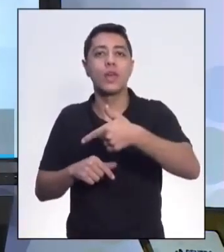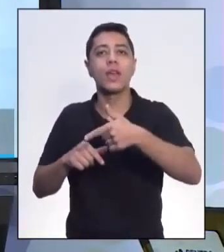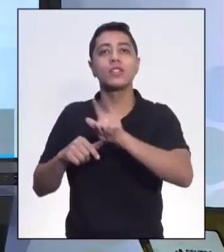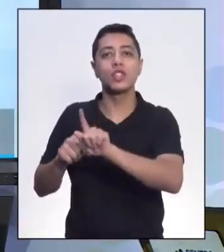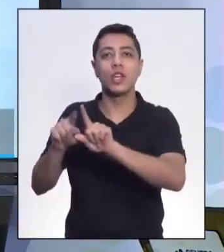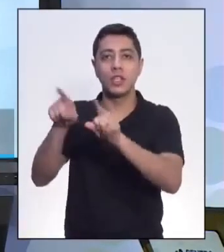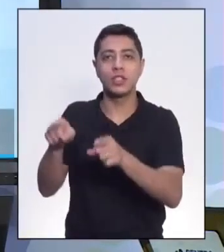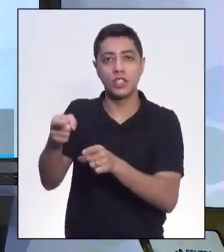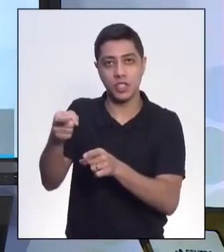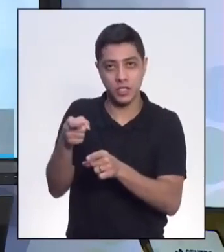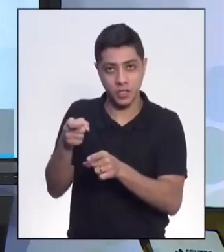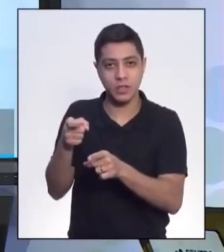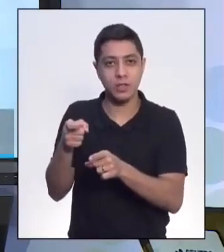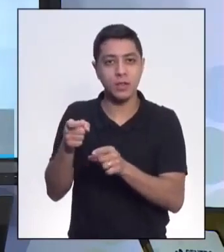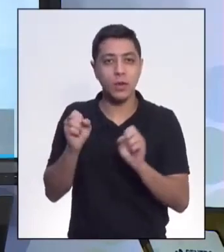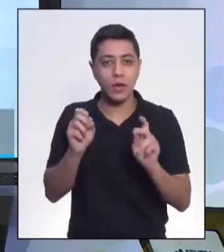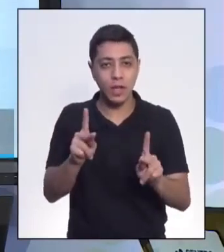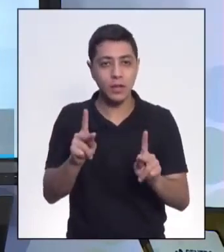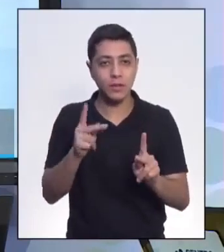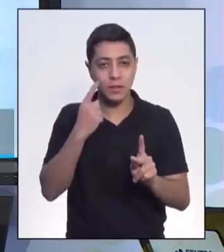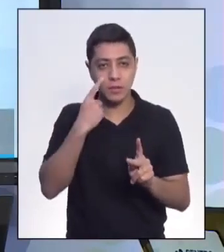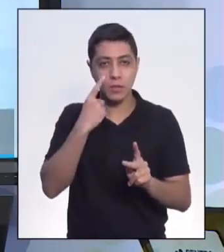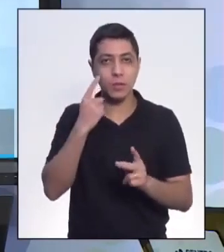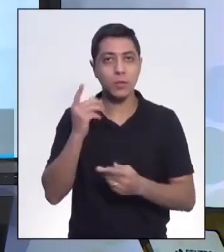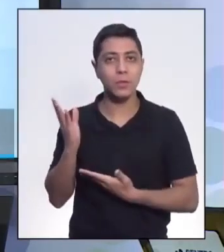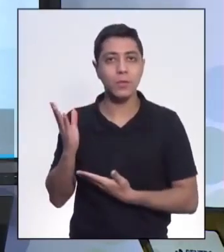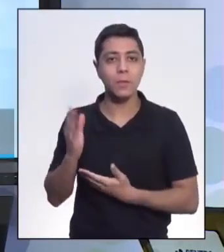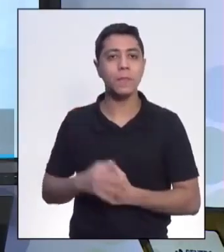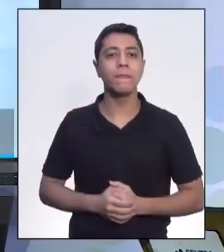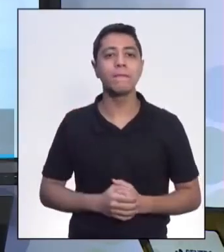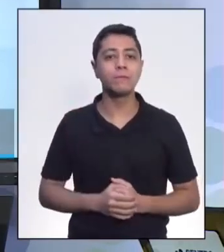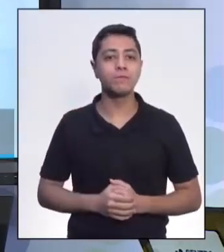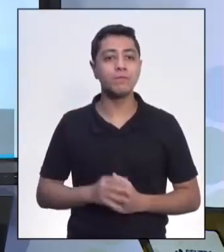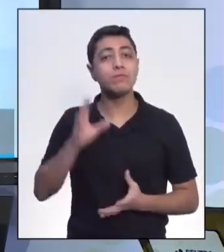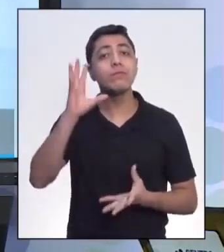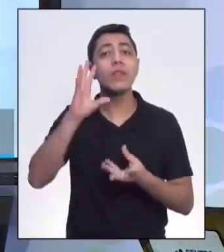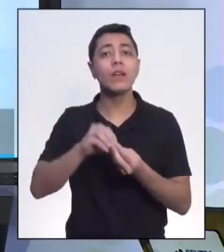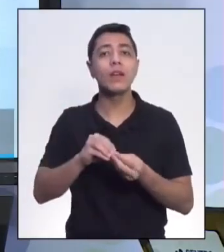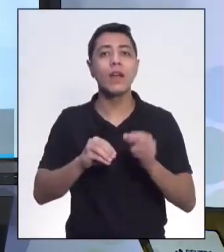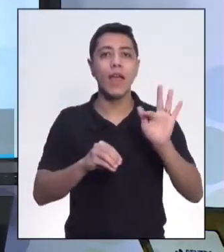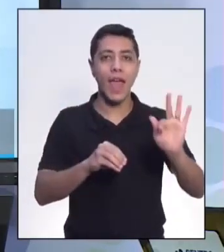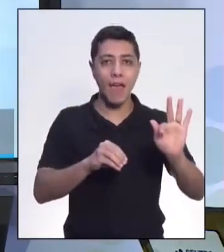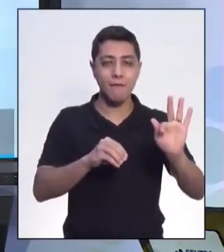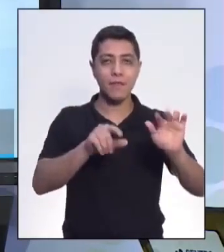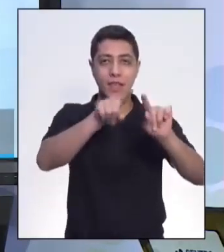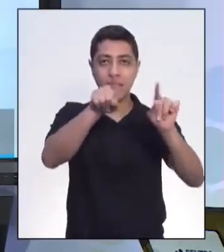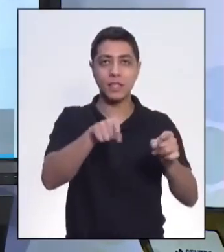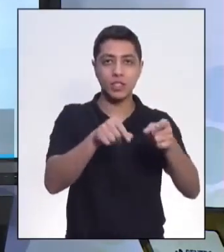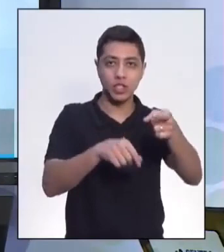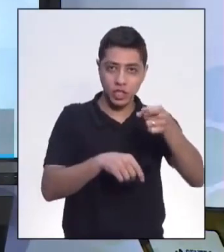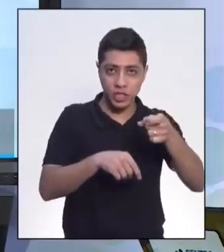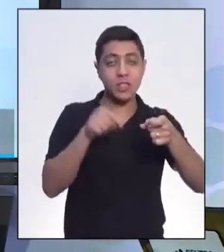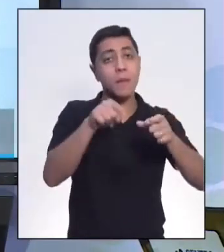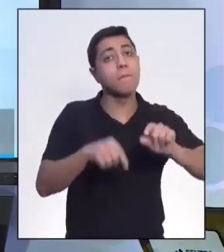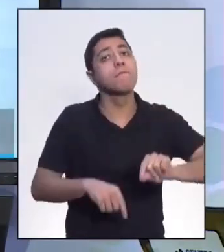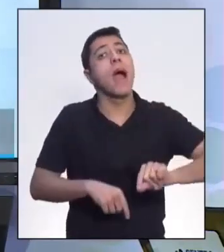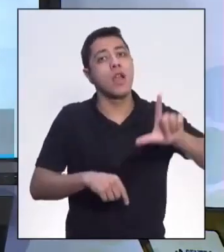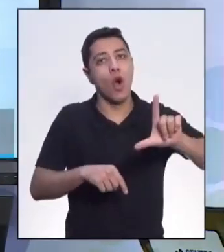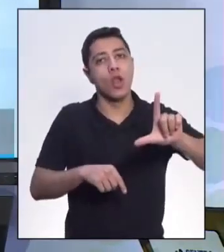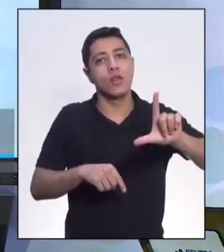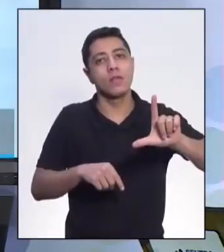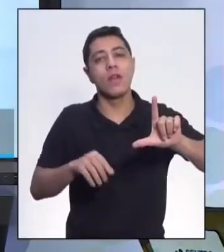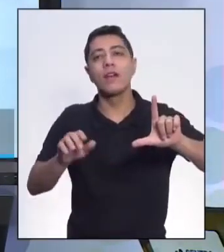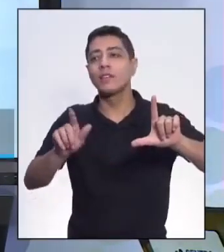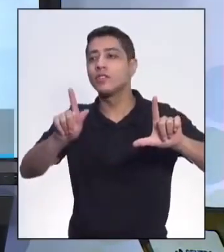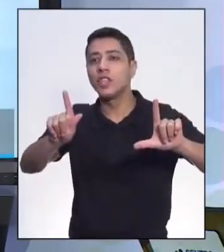nesse intervalo. Não sei se ficou marcado aí. Não. Então, o meu f de x é maior que o g de x. E aqui está o contrário, está falando que o